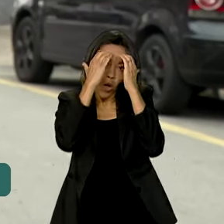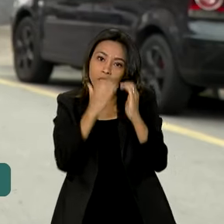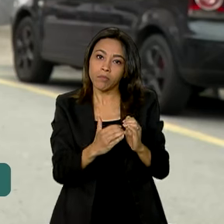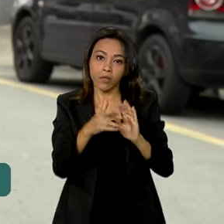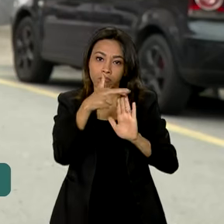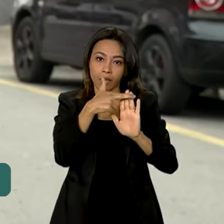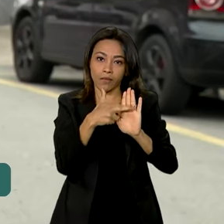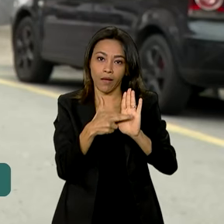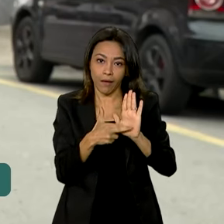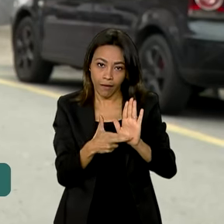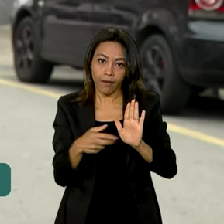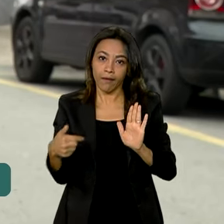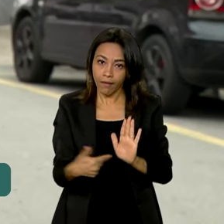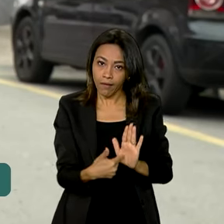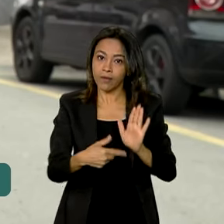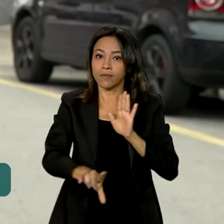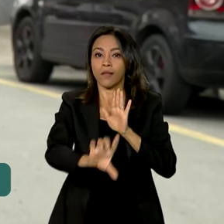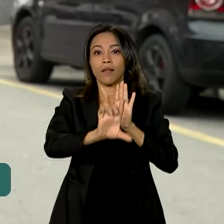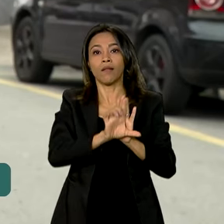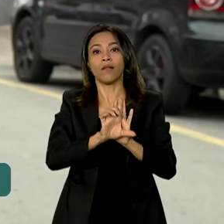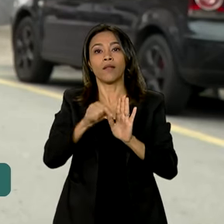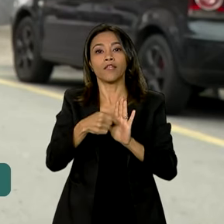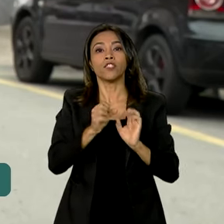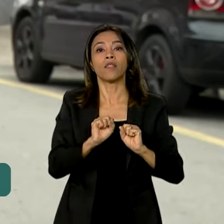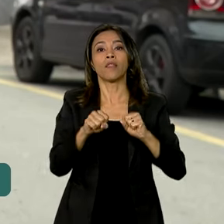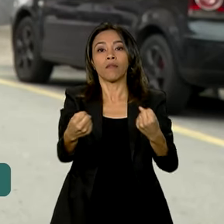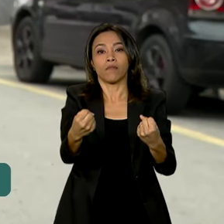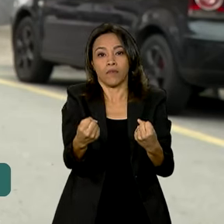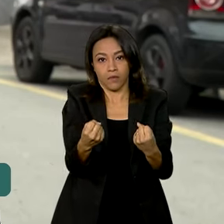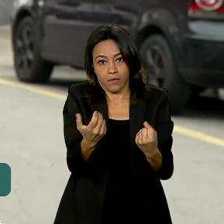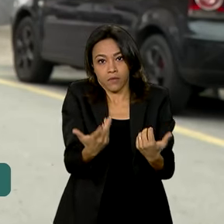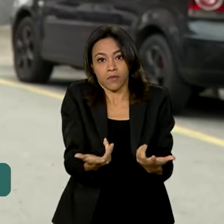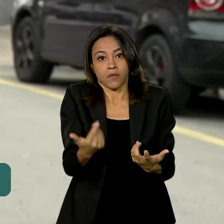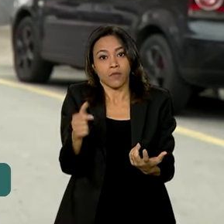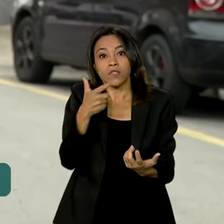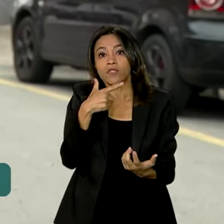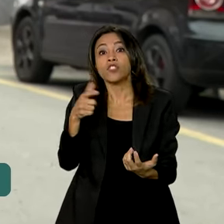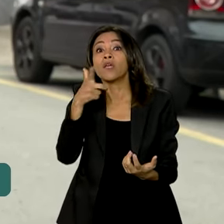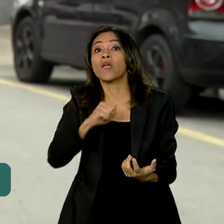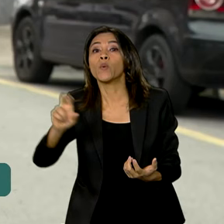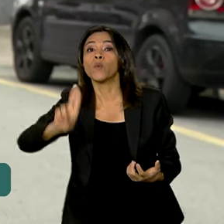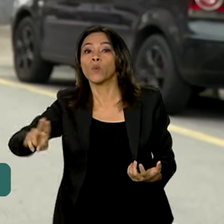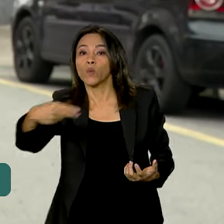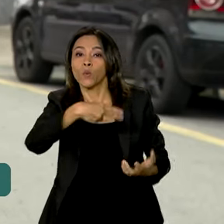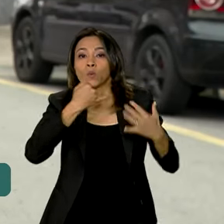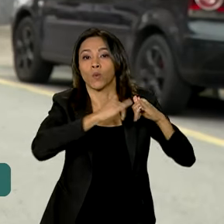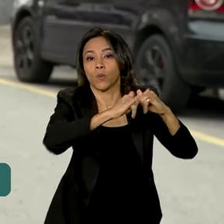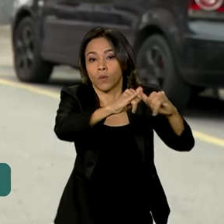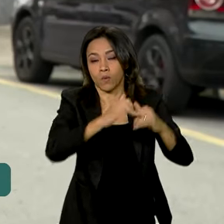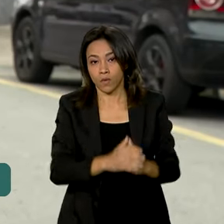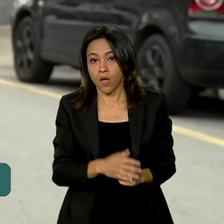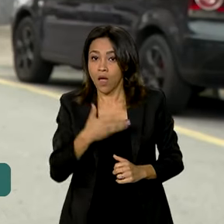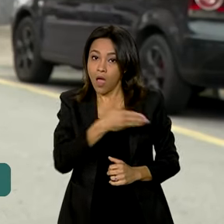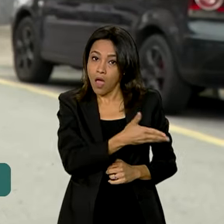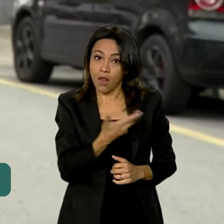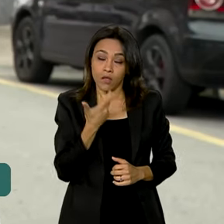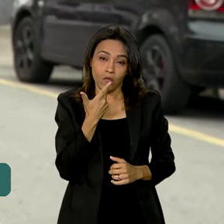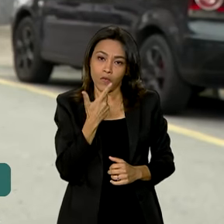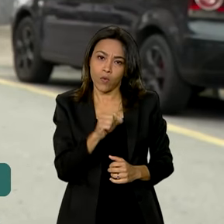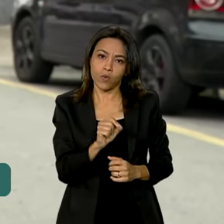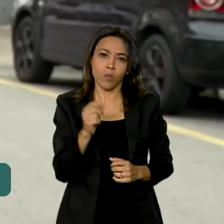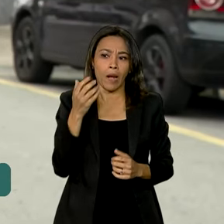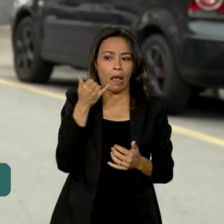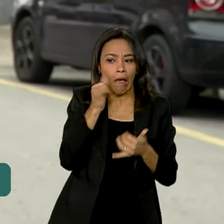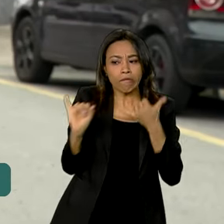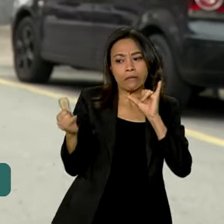Código de Defesa do Consumidor. Para a Senacom, a Enel não aplicou medidas relacionadas à prevenção